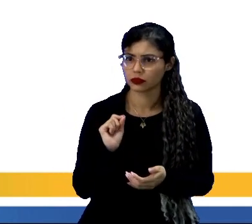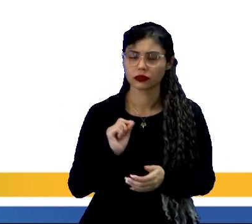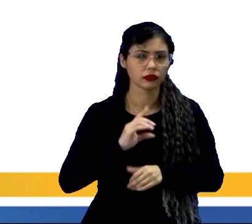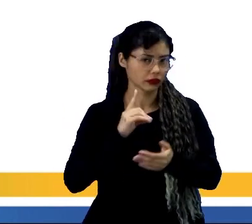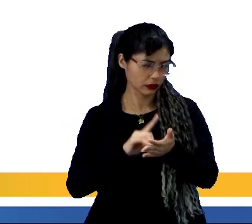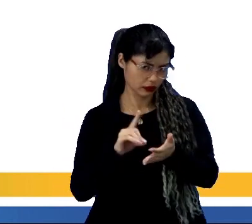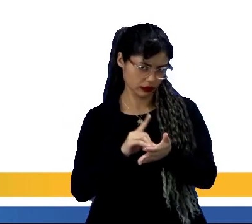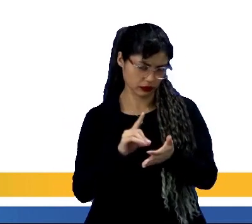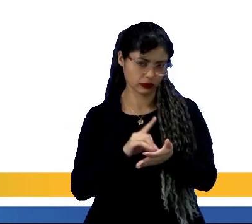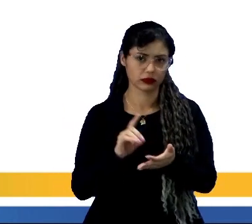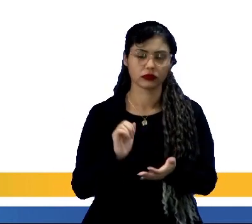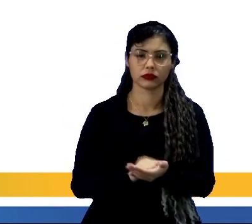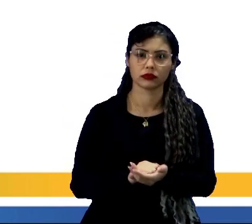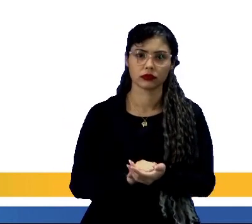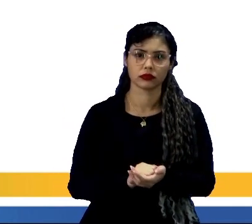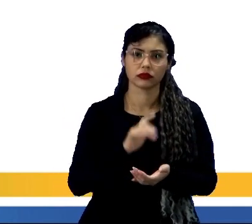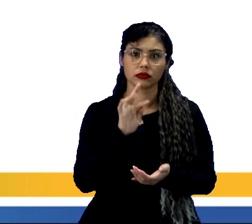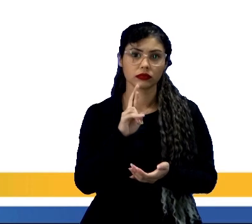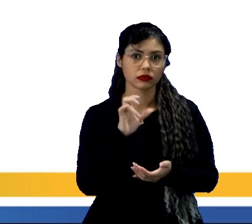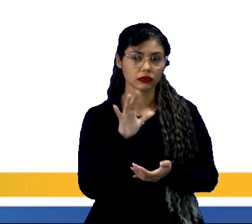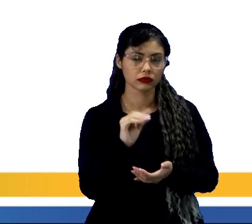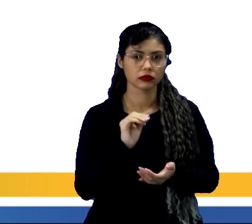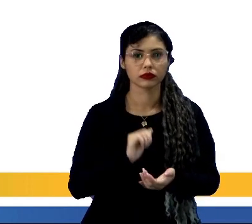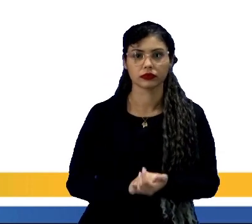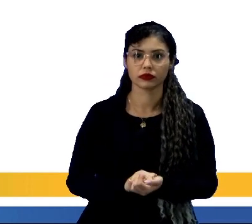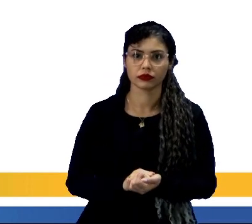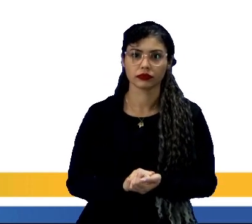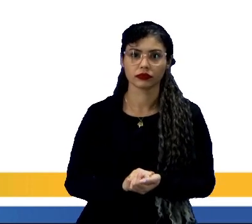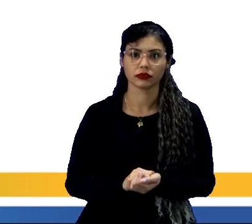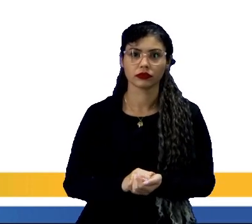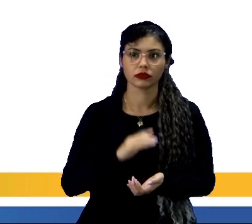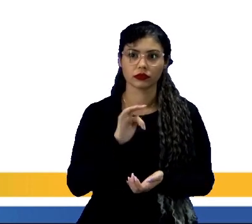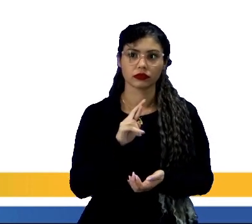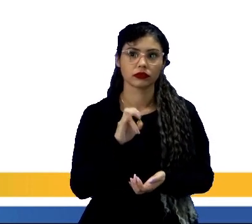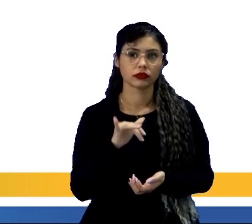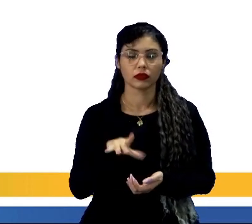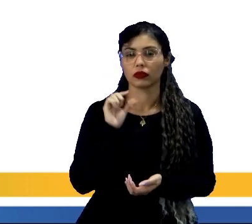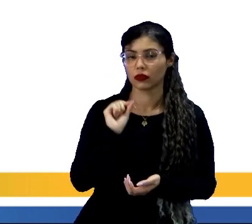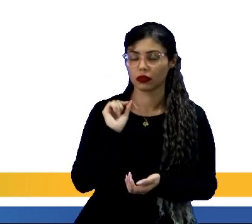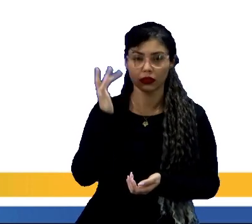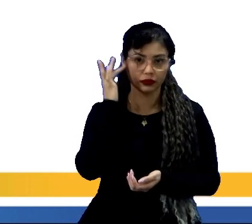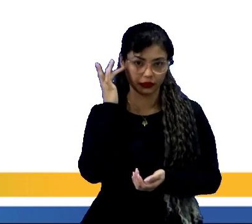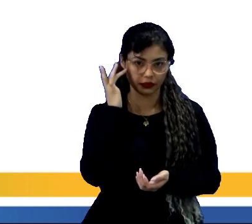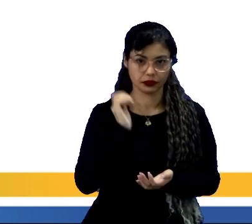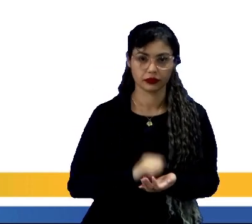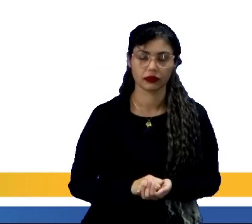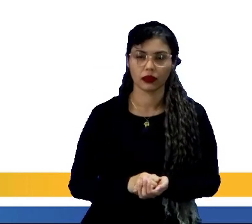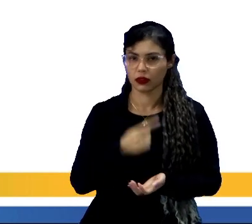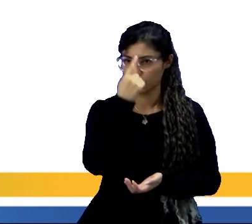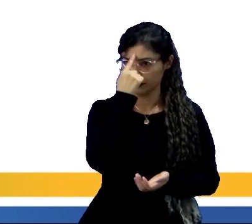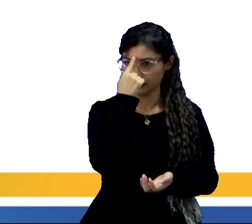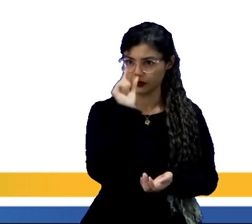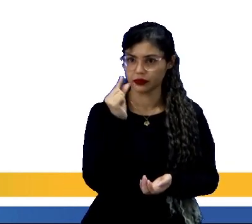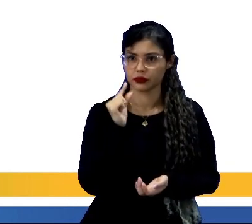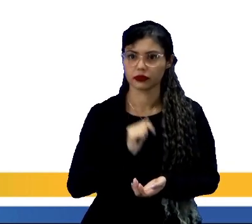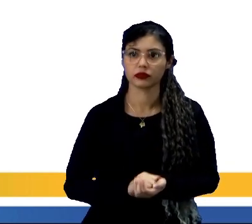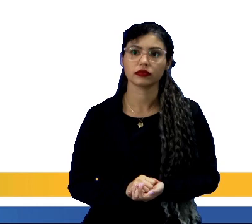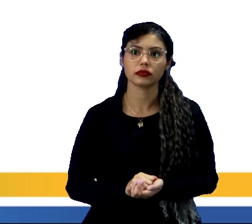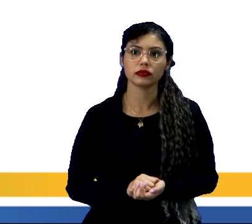de um dicionário? Será que foi de um glossário? Será que foi do enciclopédia? O que você acha? Vai pensando aí